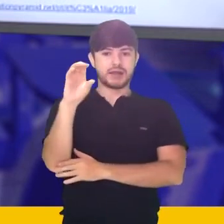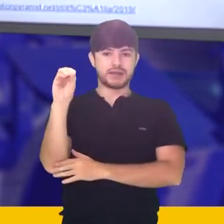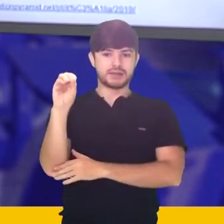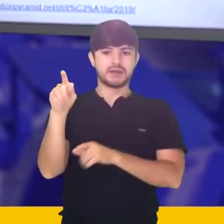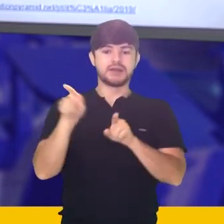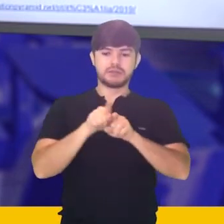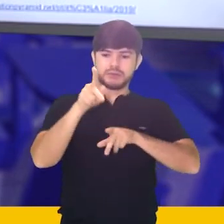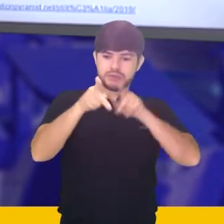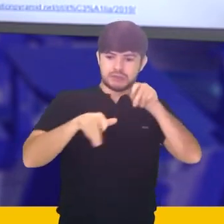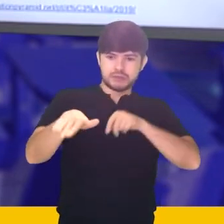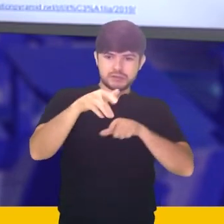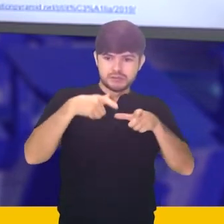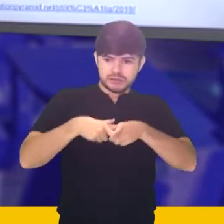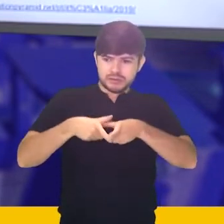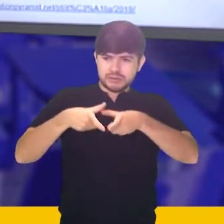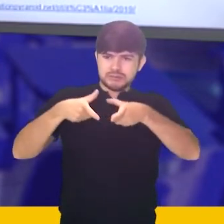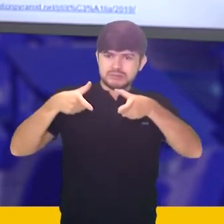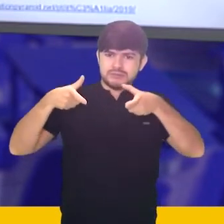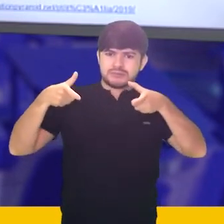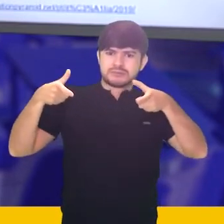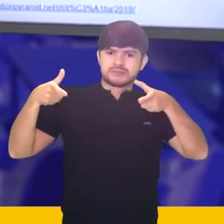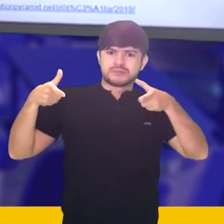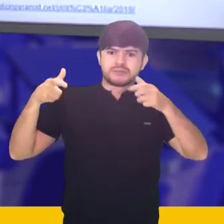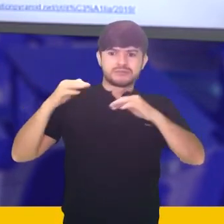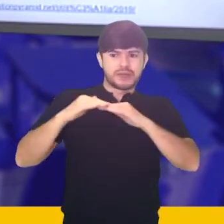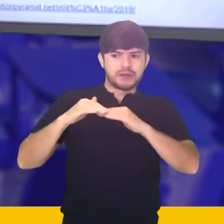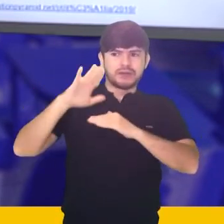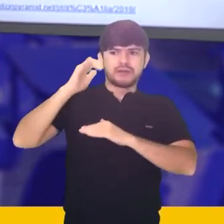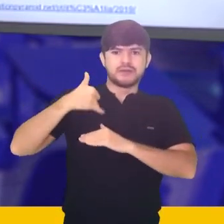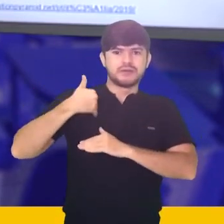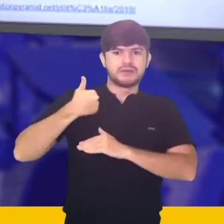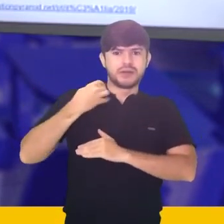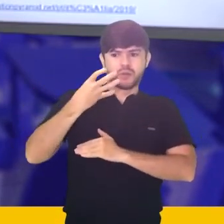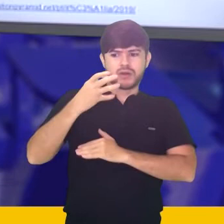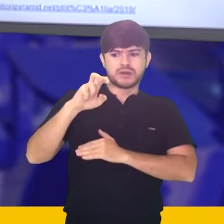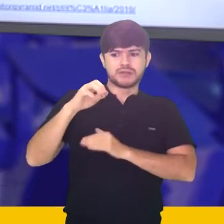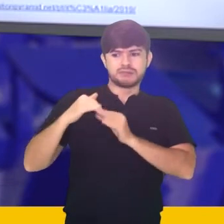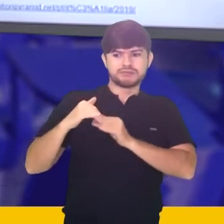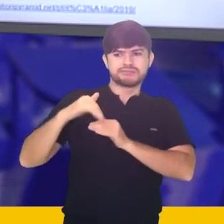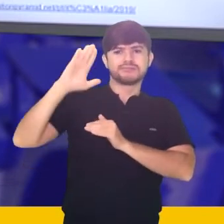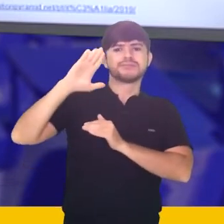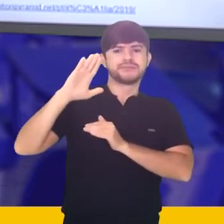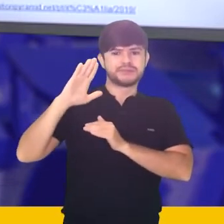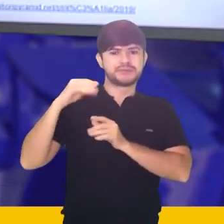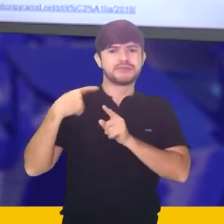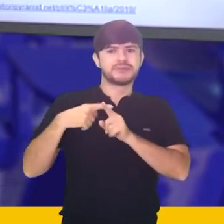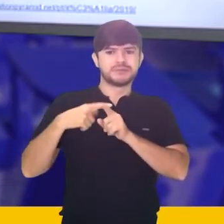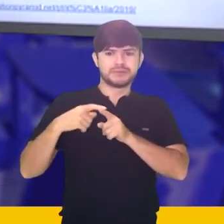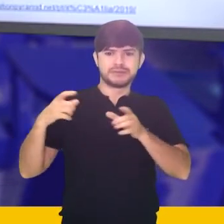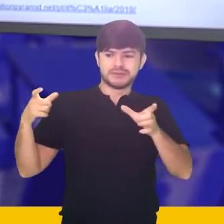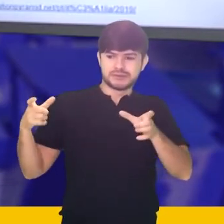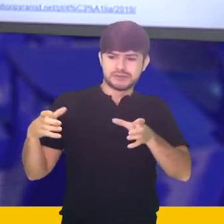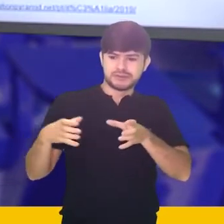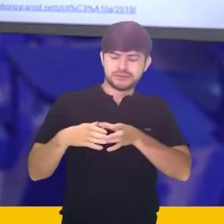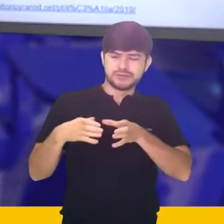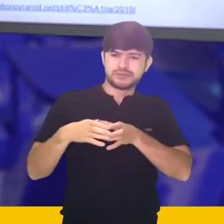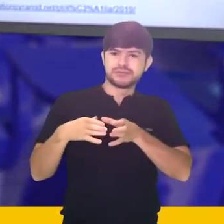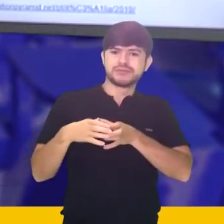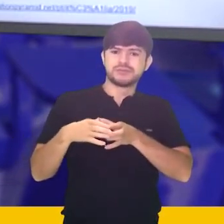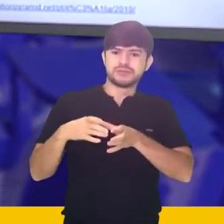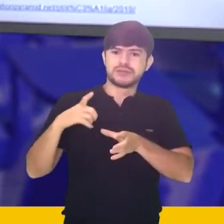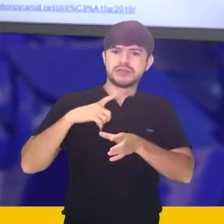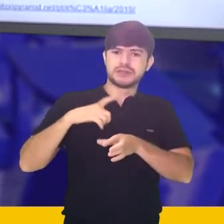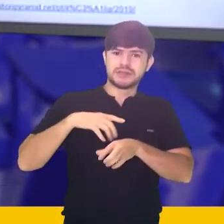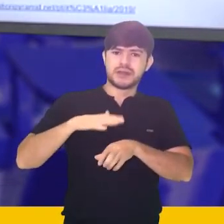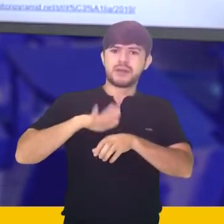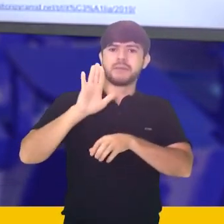a maioria da população, ela está acima dos 45 anos, né? Então, a composição etária na Itália, a gente tem uma